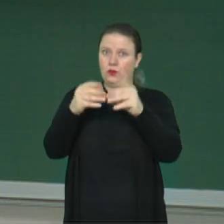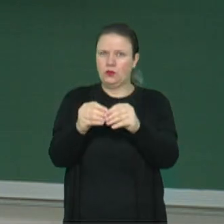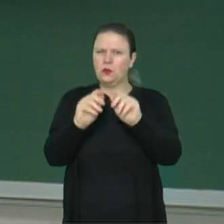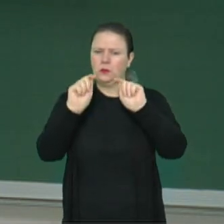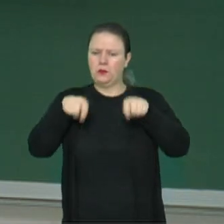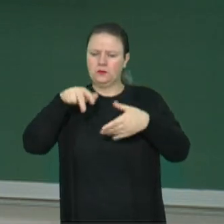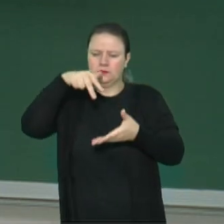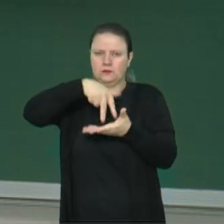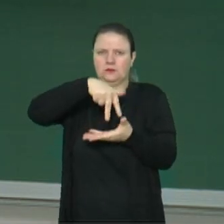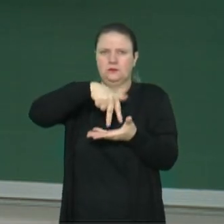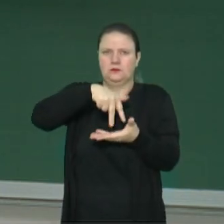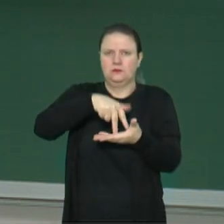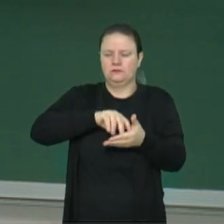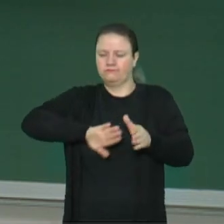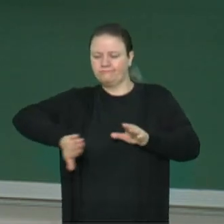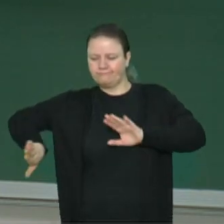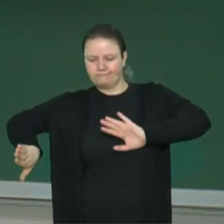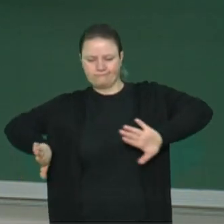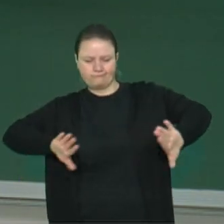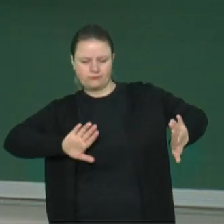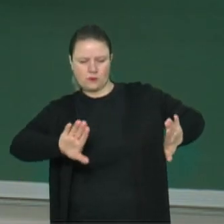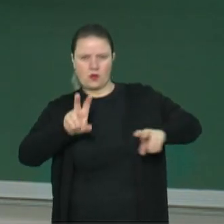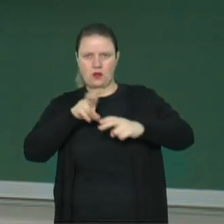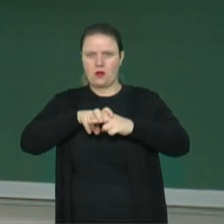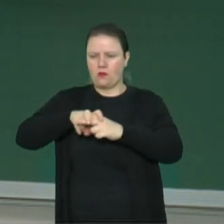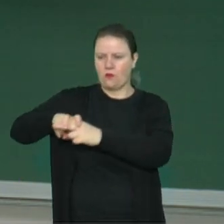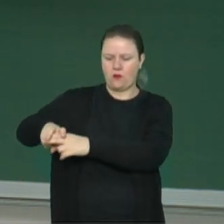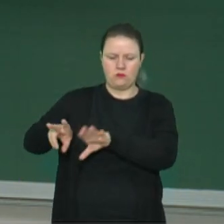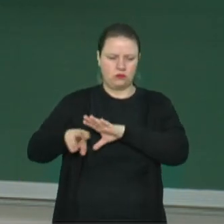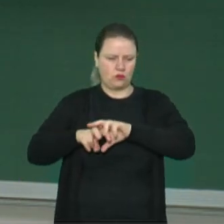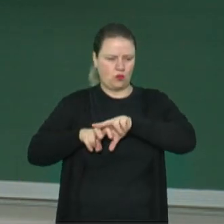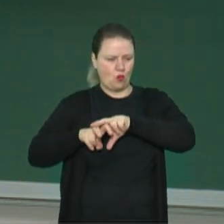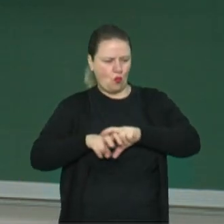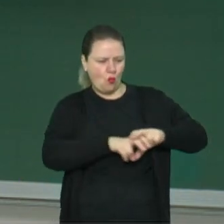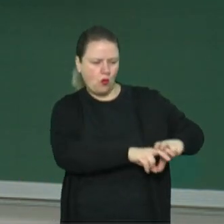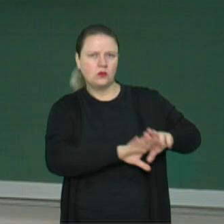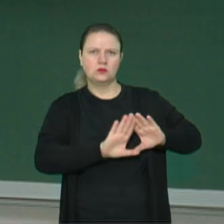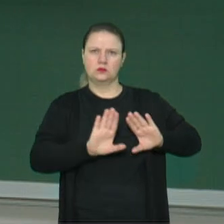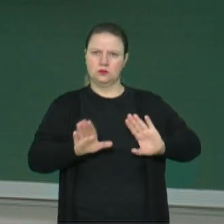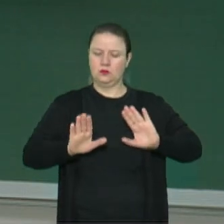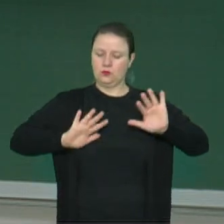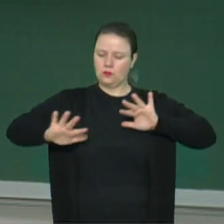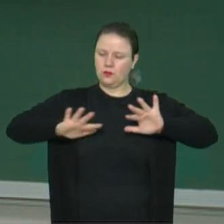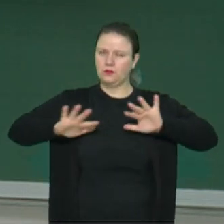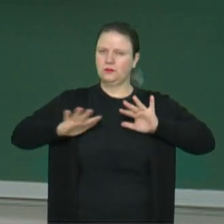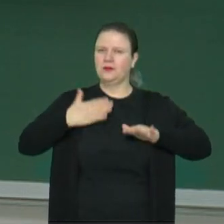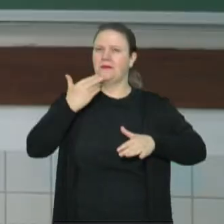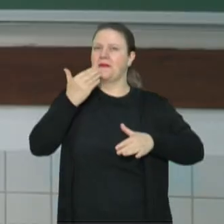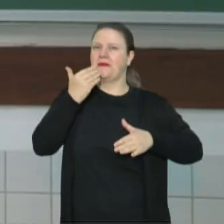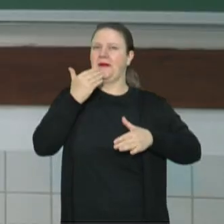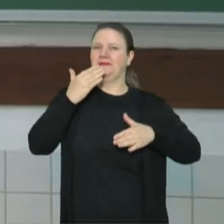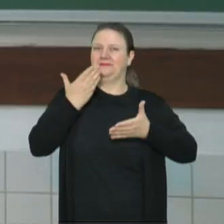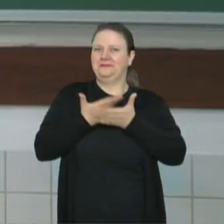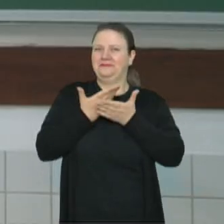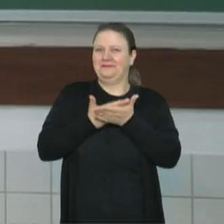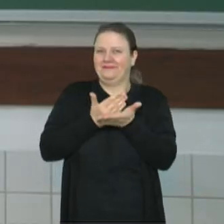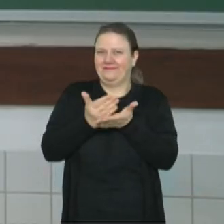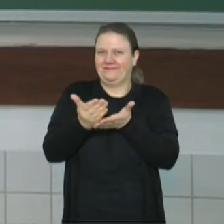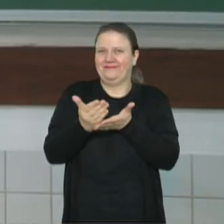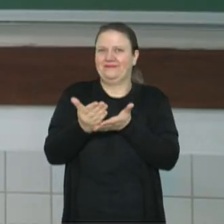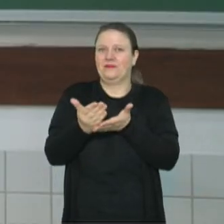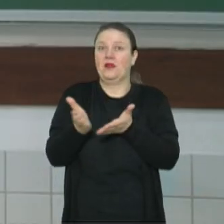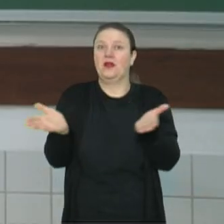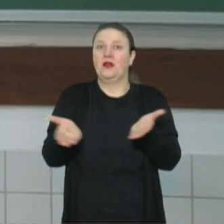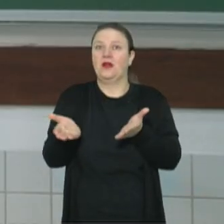já afasta móveis, fica em pé, levanta, e vamos fazer aquele movimento para começarmos melhor a aula de hoje. Então já convido vocês lá no ritmo